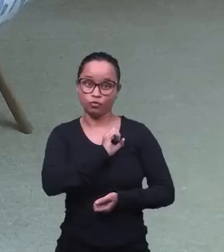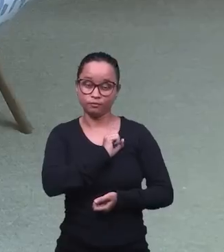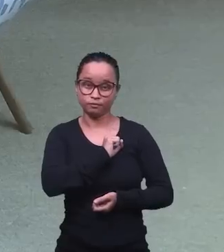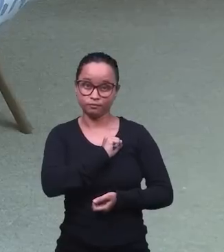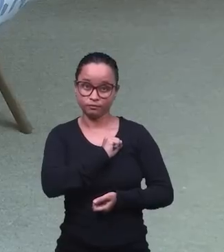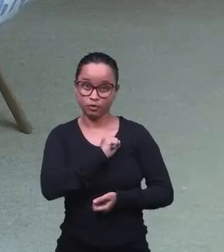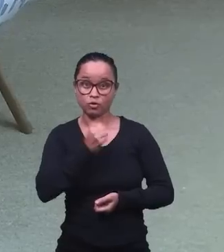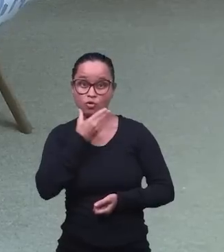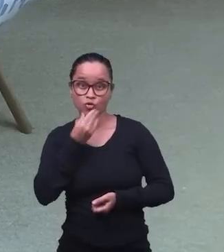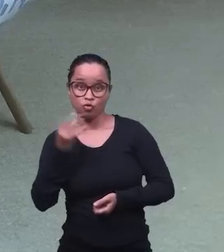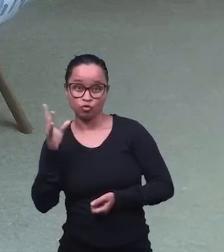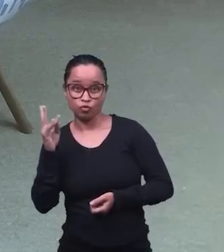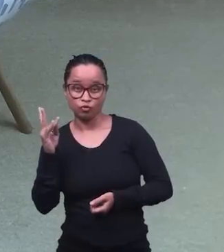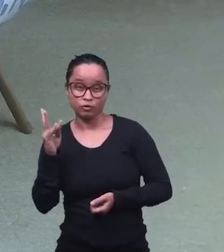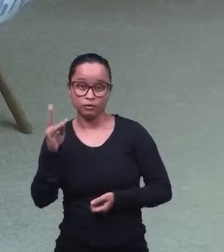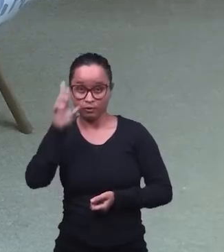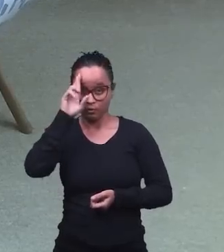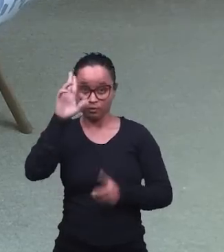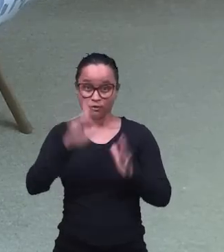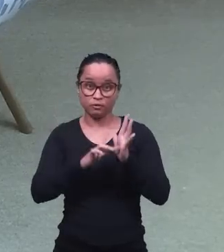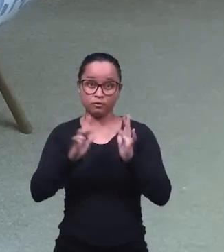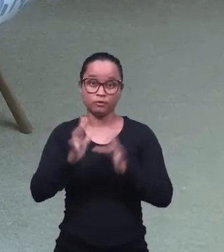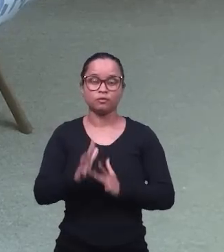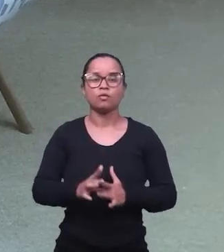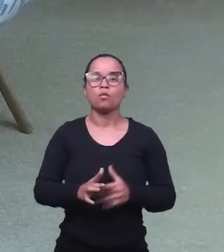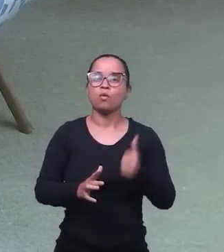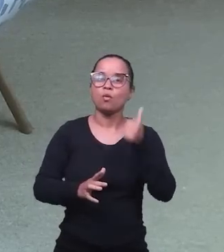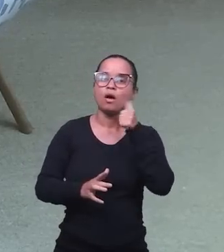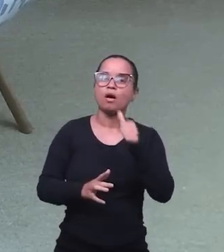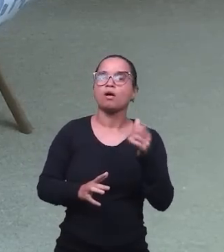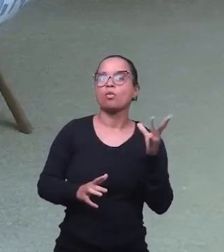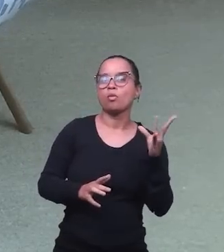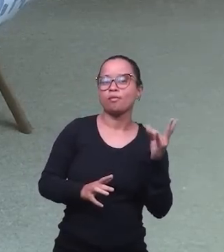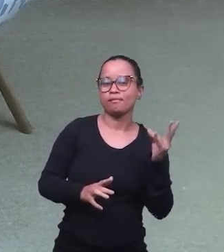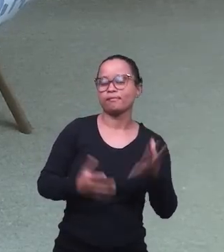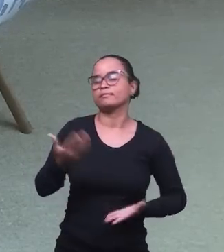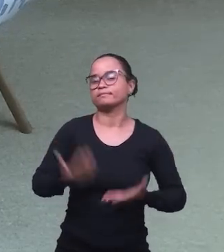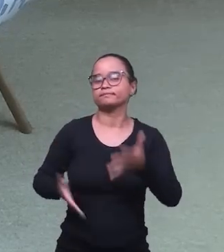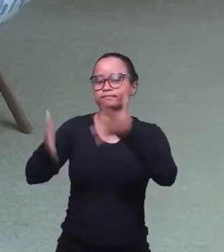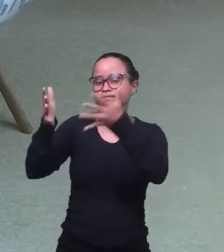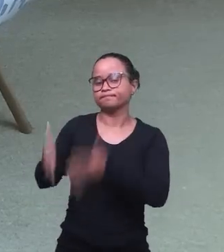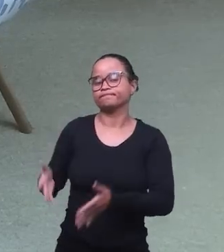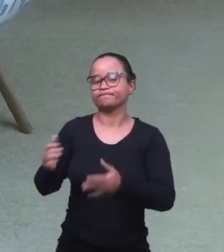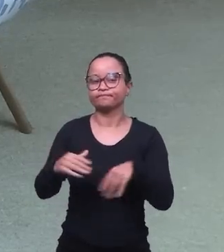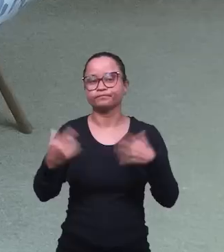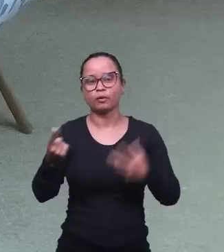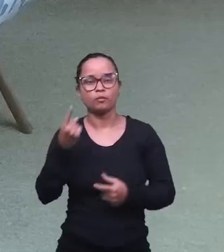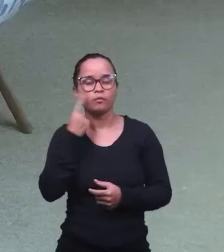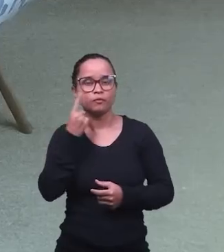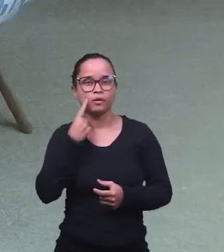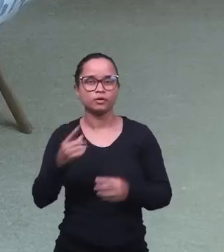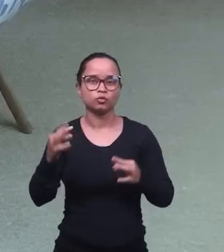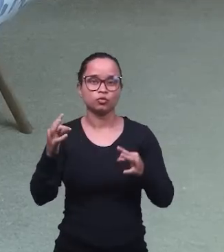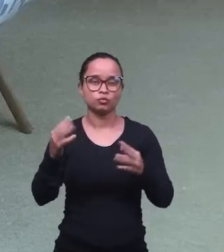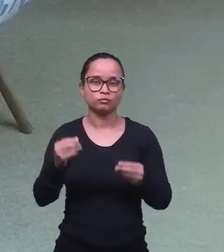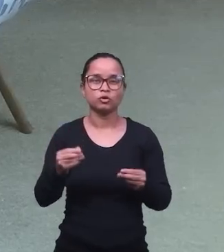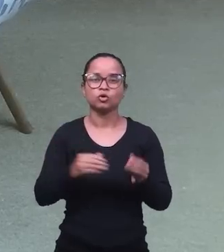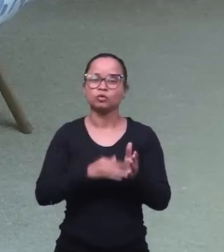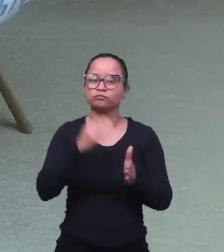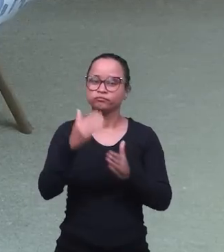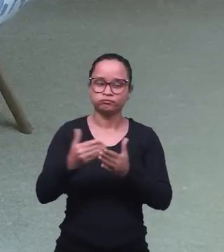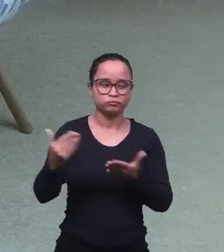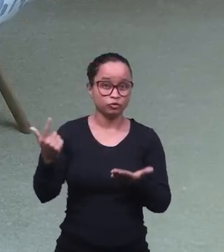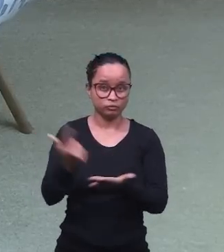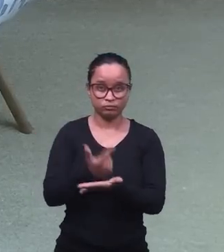desse amor do noivo, que é o Senhor Jesus, com a sua noiva, que é a igreja fiel. E nós vamos ver isso em todo o livro de